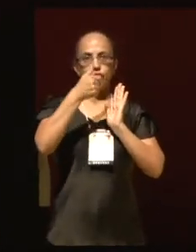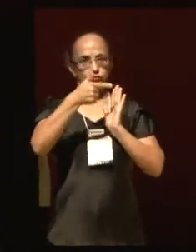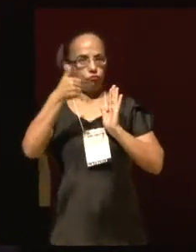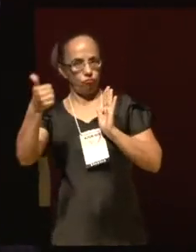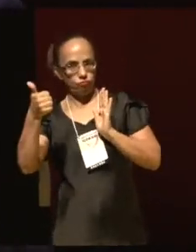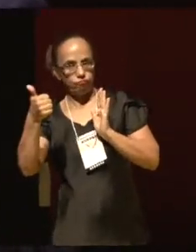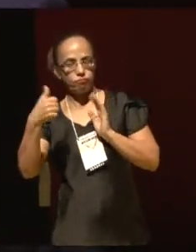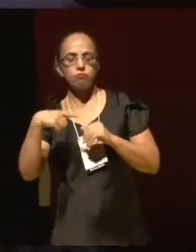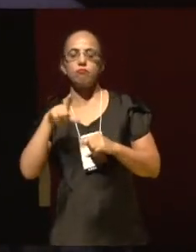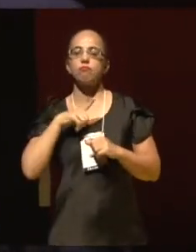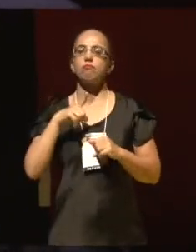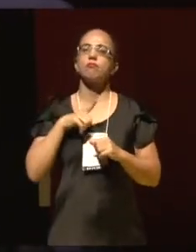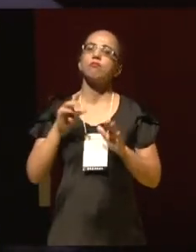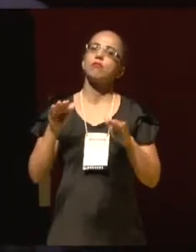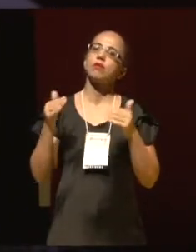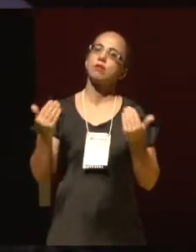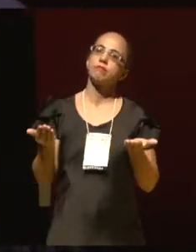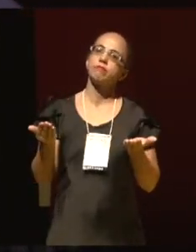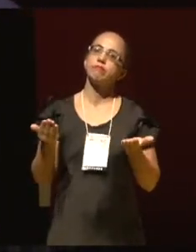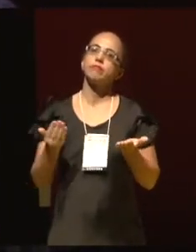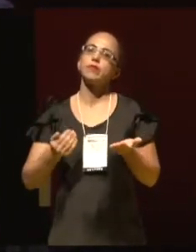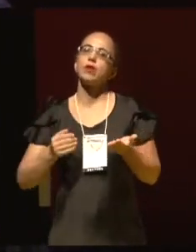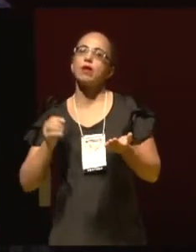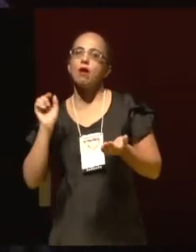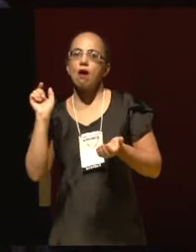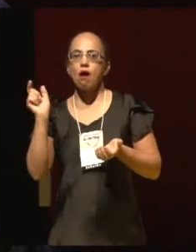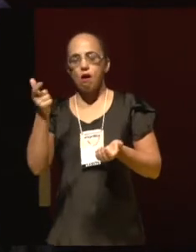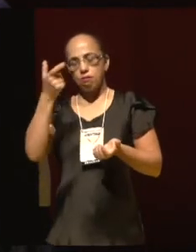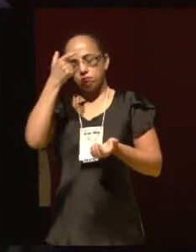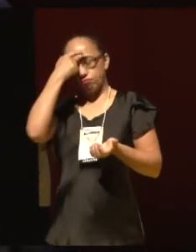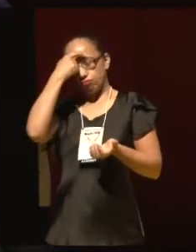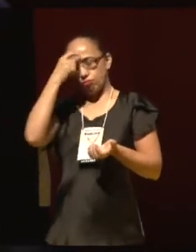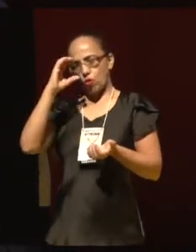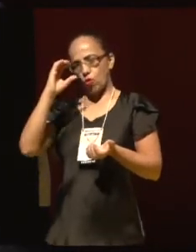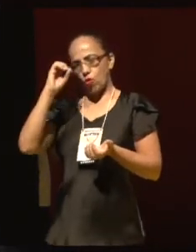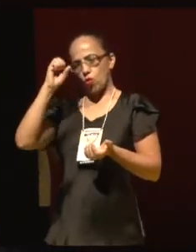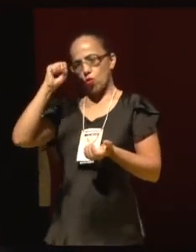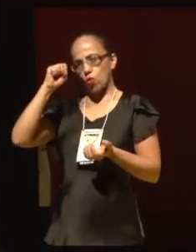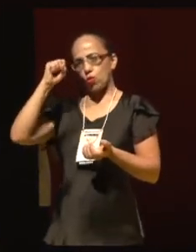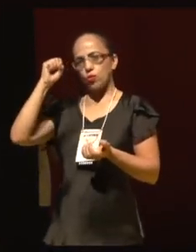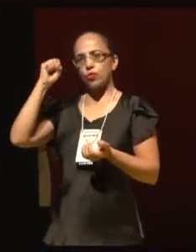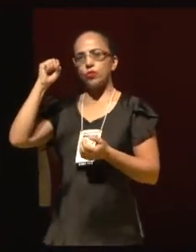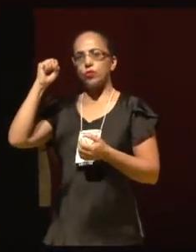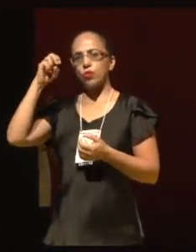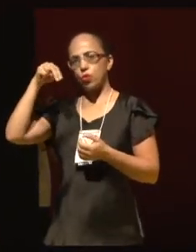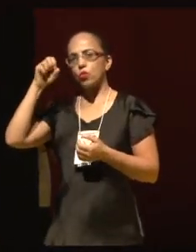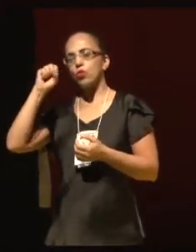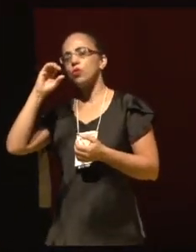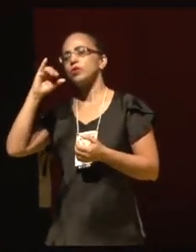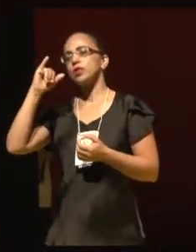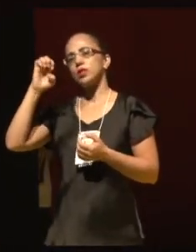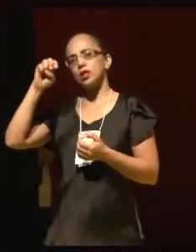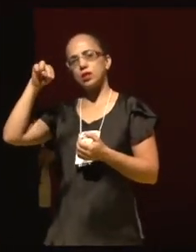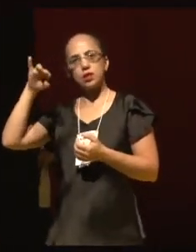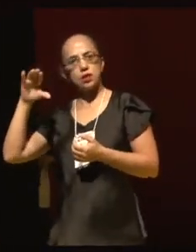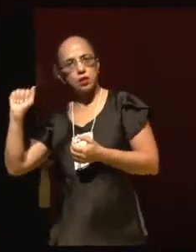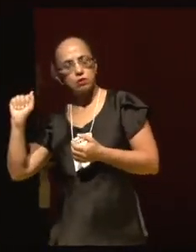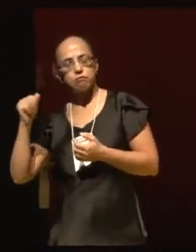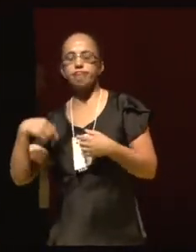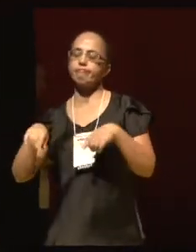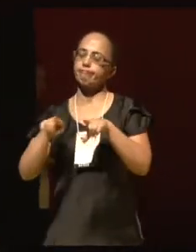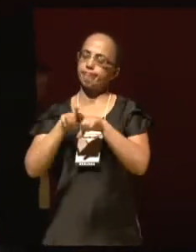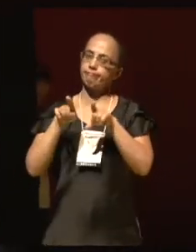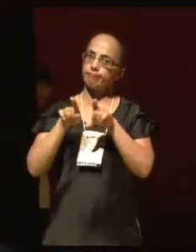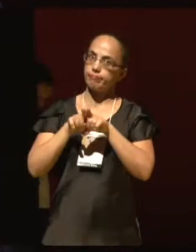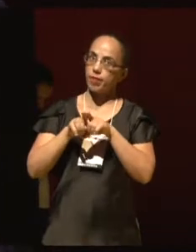temos, então, a consciência. E as mentes de todos vão mudando. A medicina também